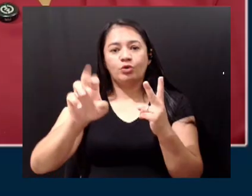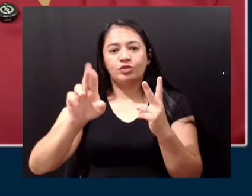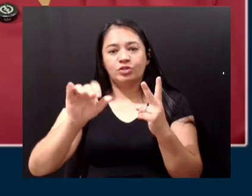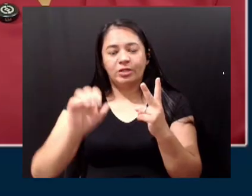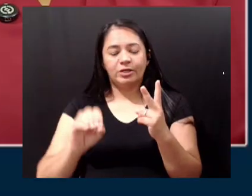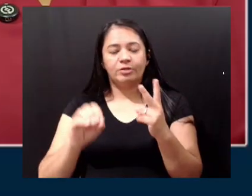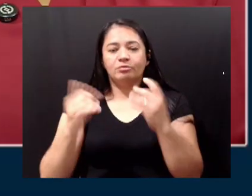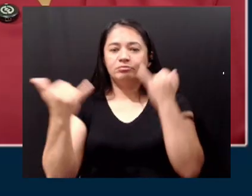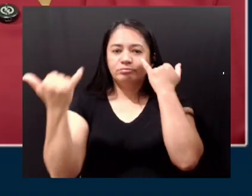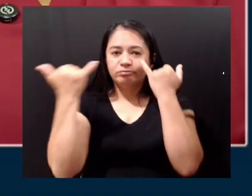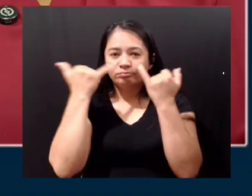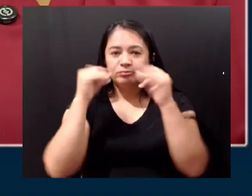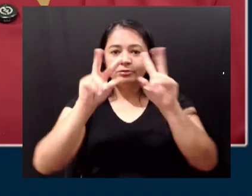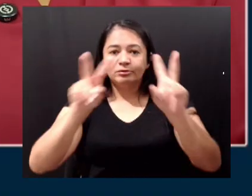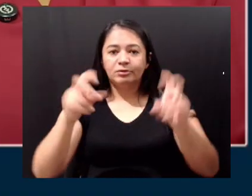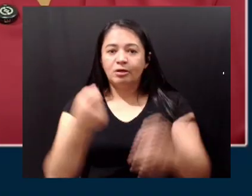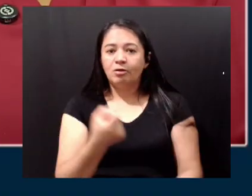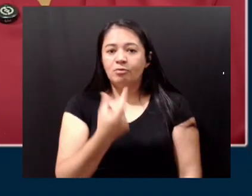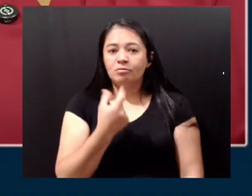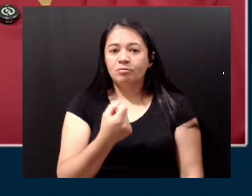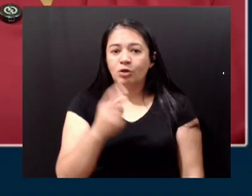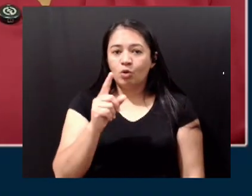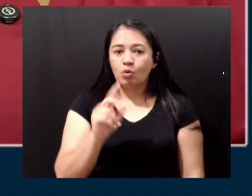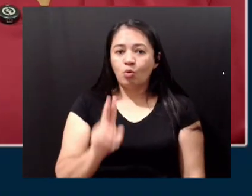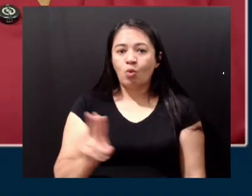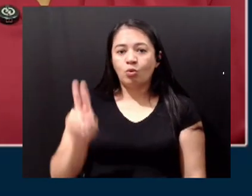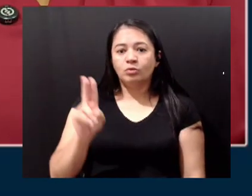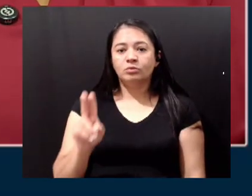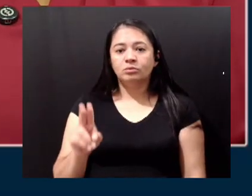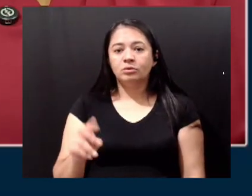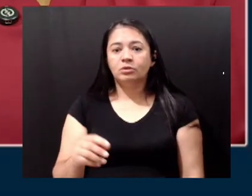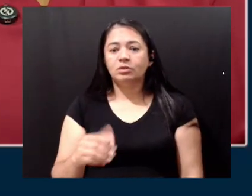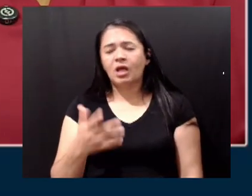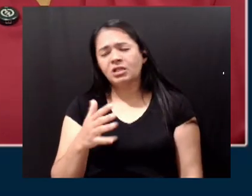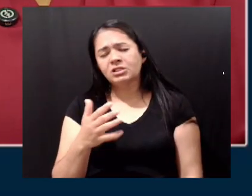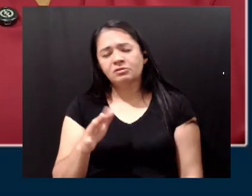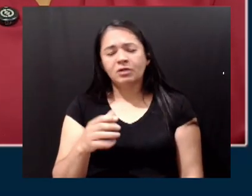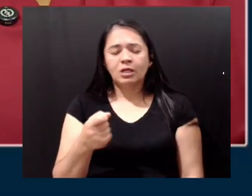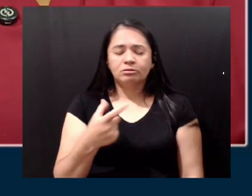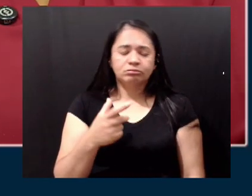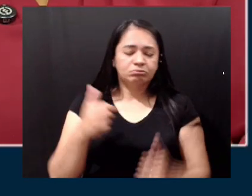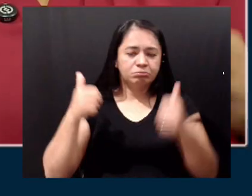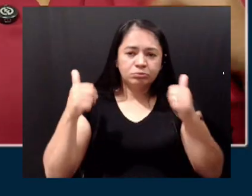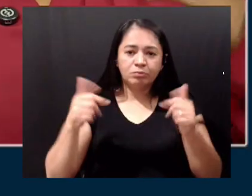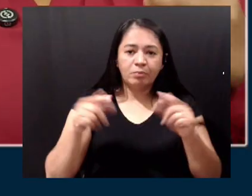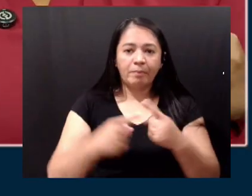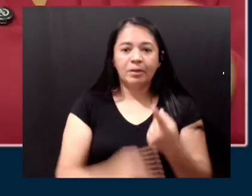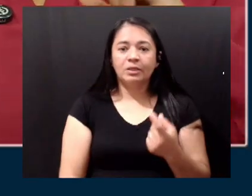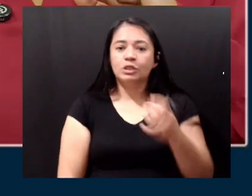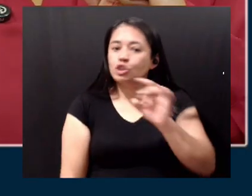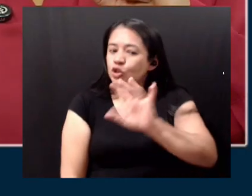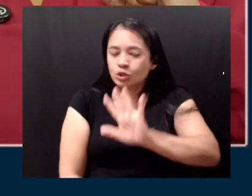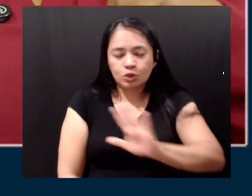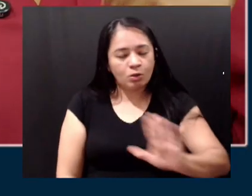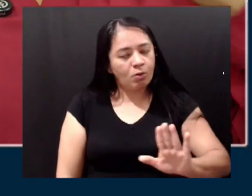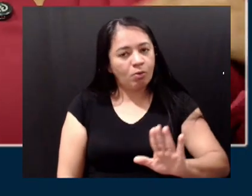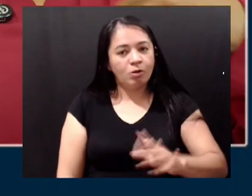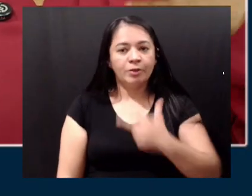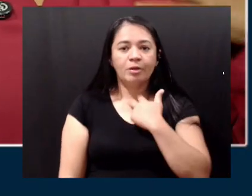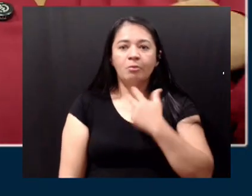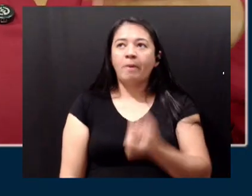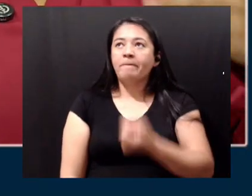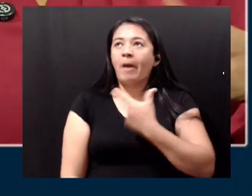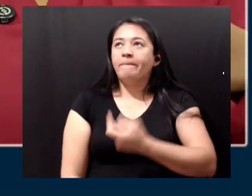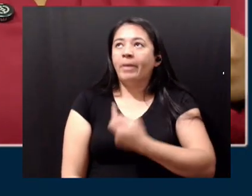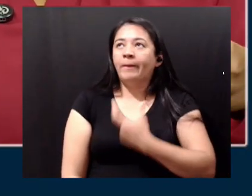sobre automedicação, né? Tá tudo bem você tomar um remédio para uma dor de cabeça, mas é só isso, não pode ficar se automedicando e também